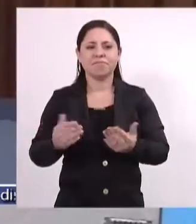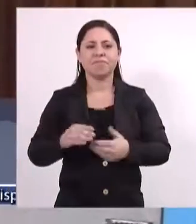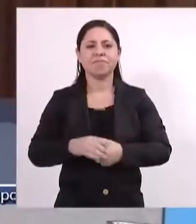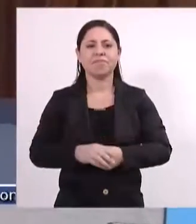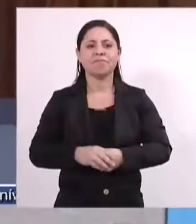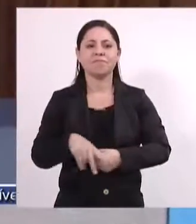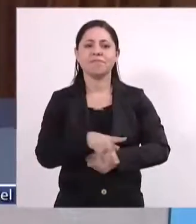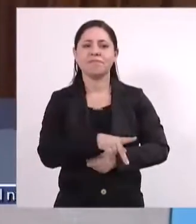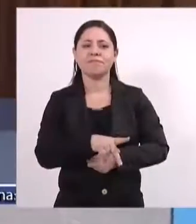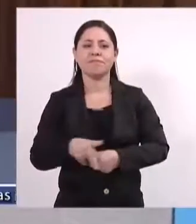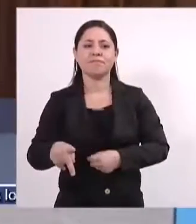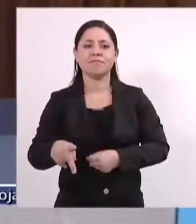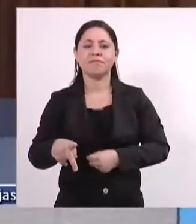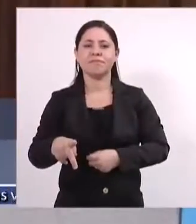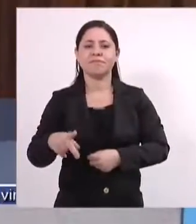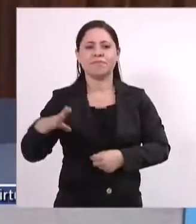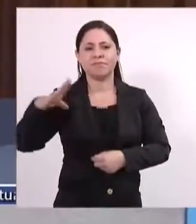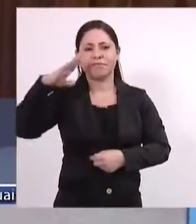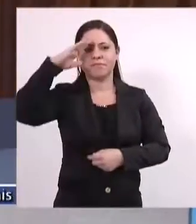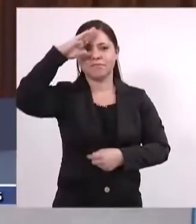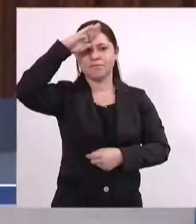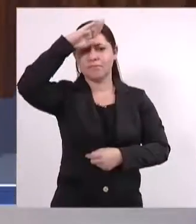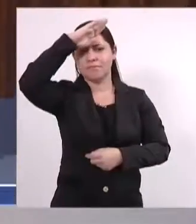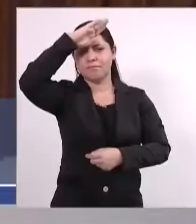o presidente Jair Bolsonaro,